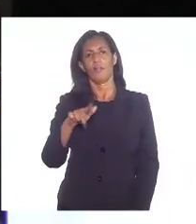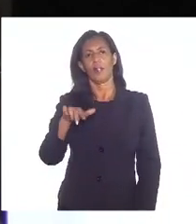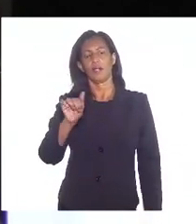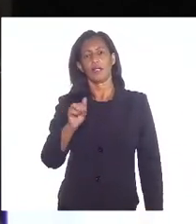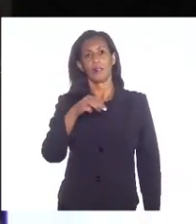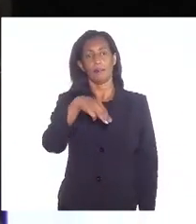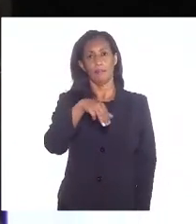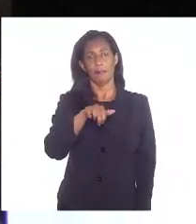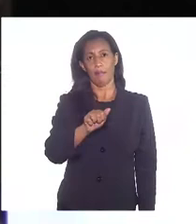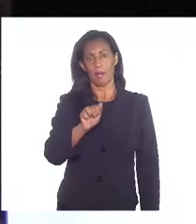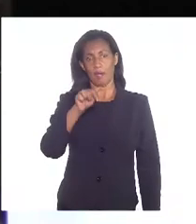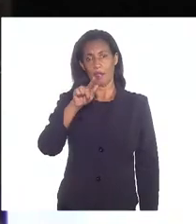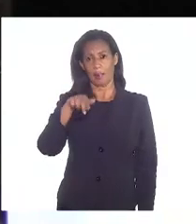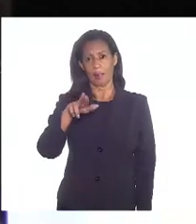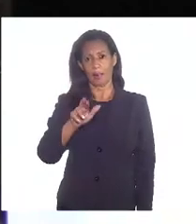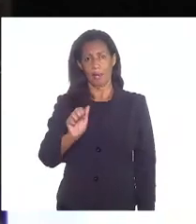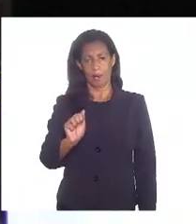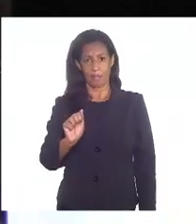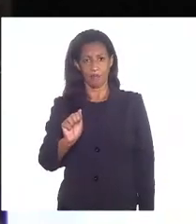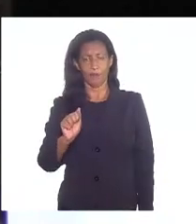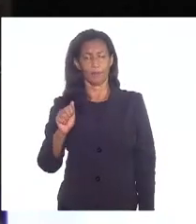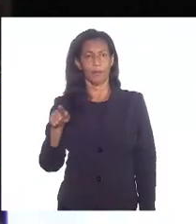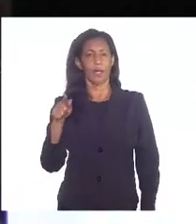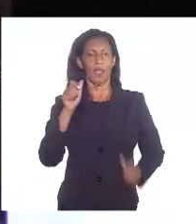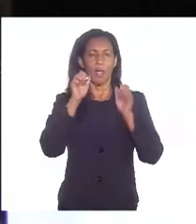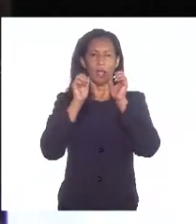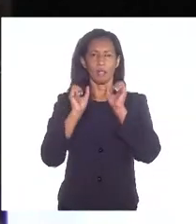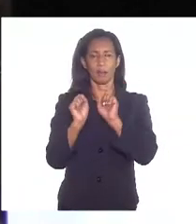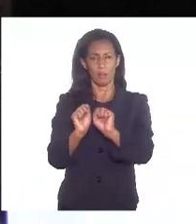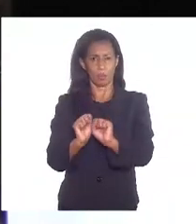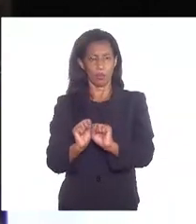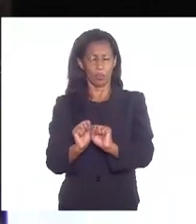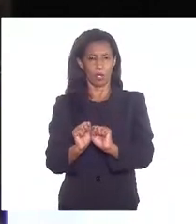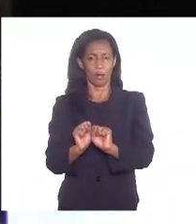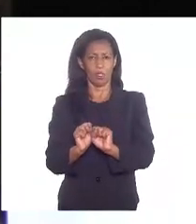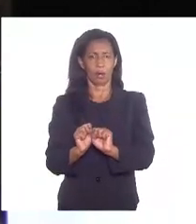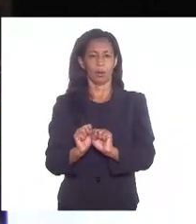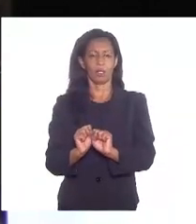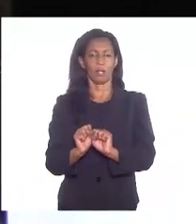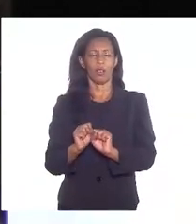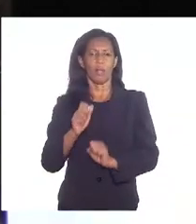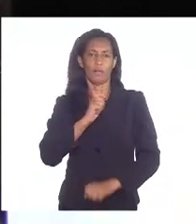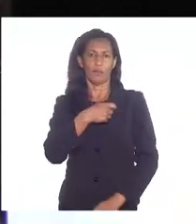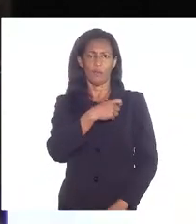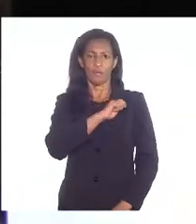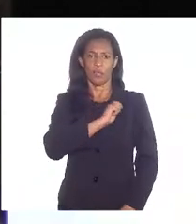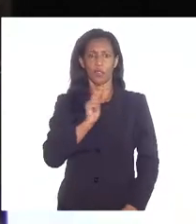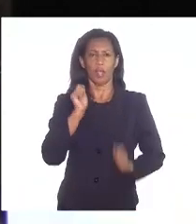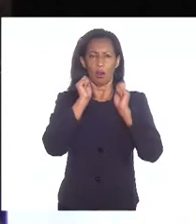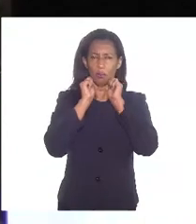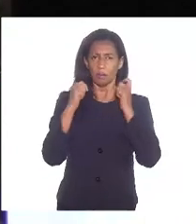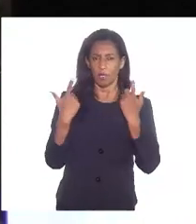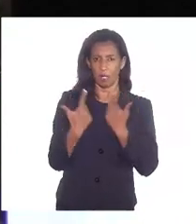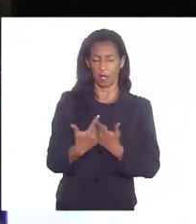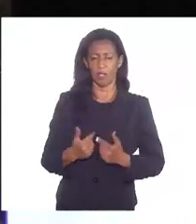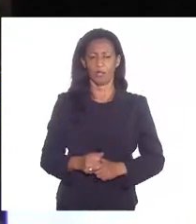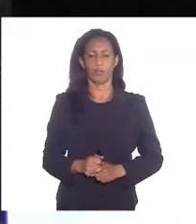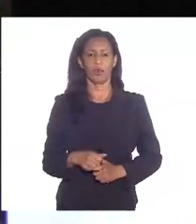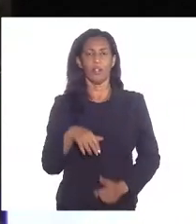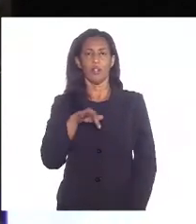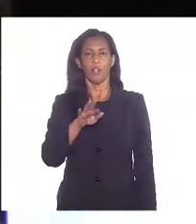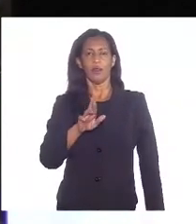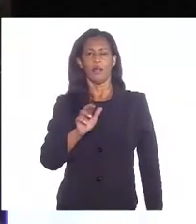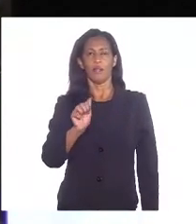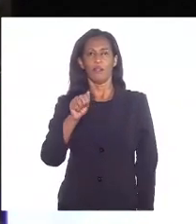Magda Chambrian, assessora da Assessoria Fiscal da Assembleia Legislativa.